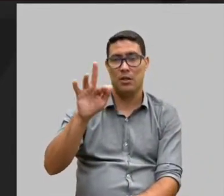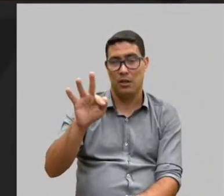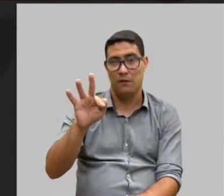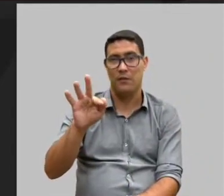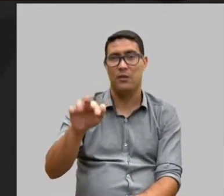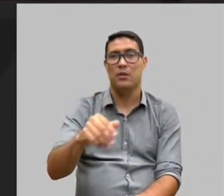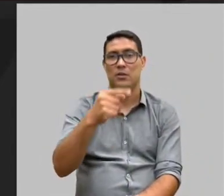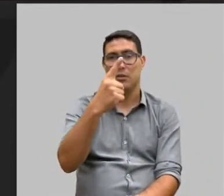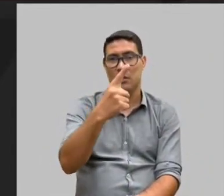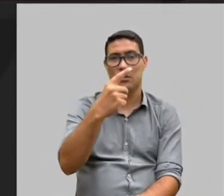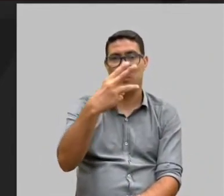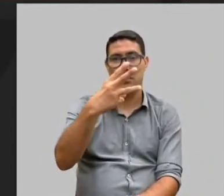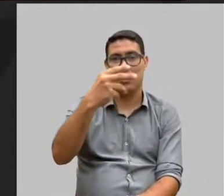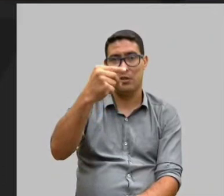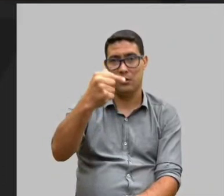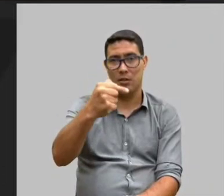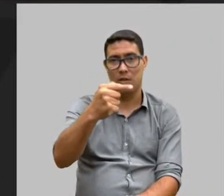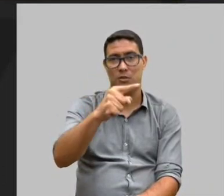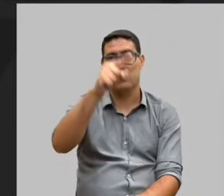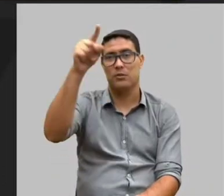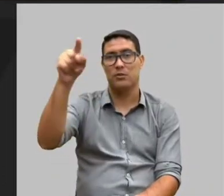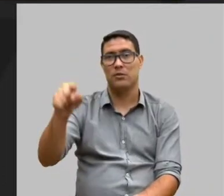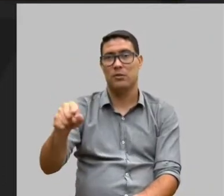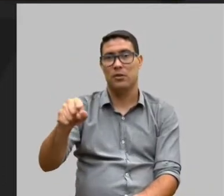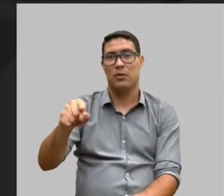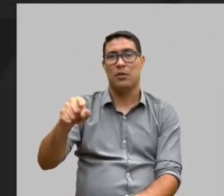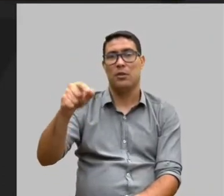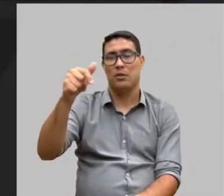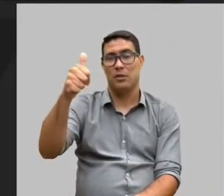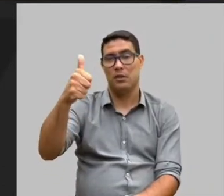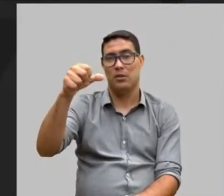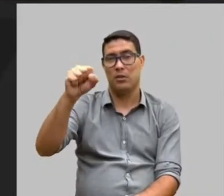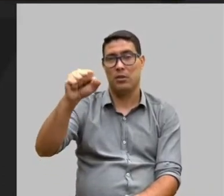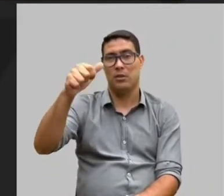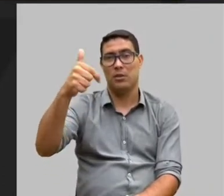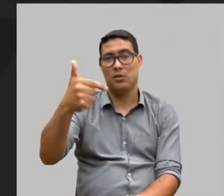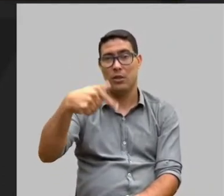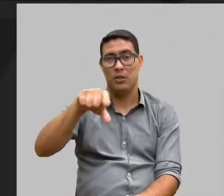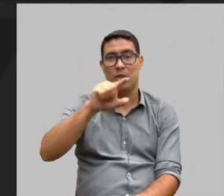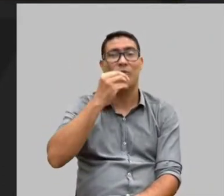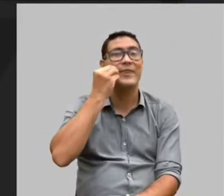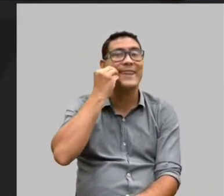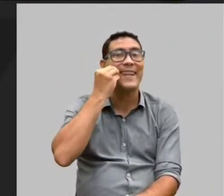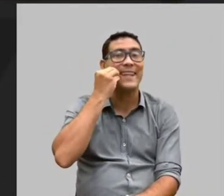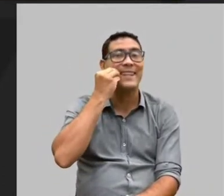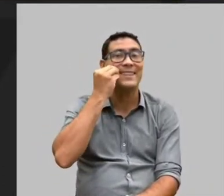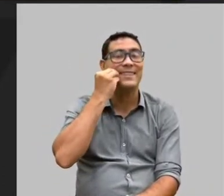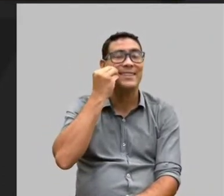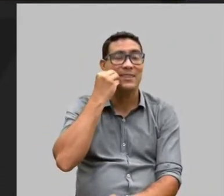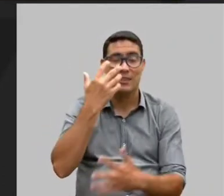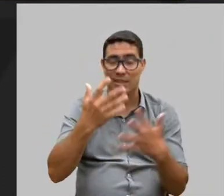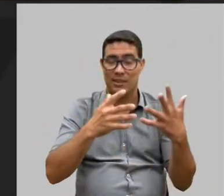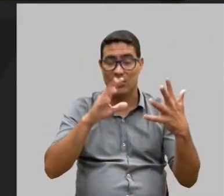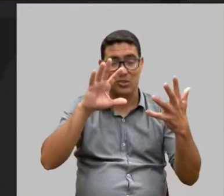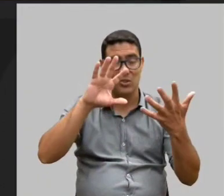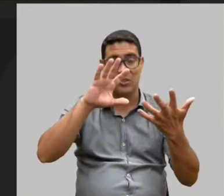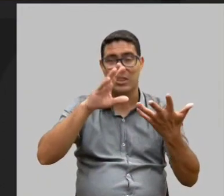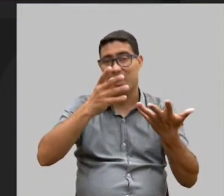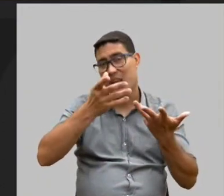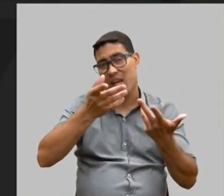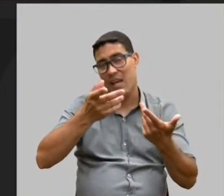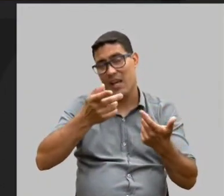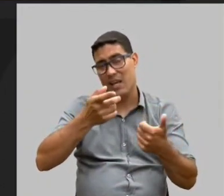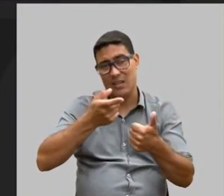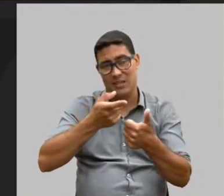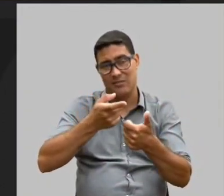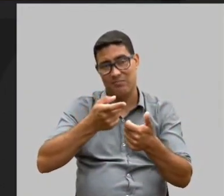137 para 182 e tá tentando renegociar porque realmente não tá tendo condições de pagar e é certamente que vai acontecer com